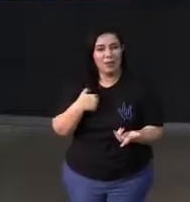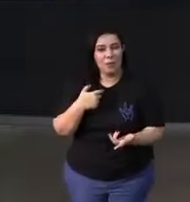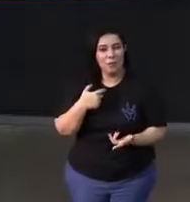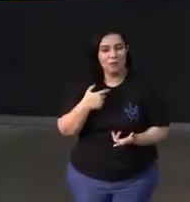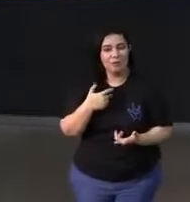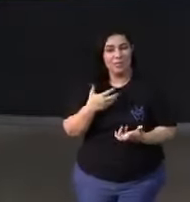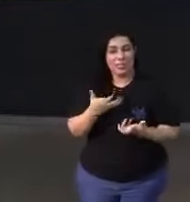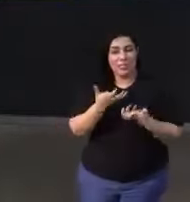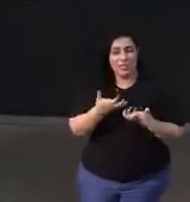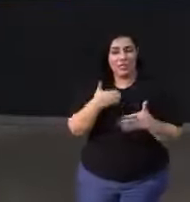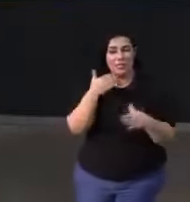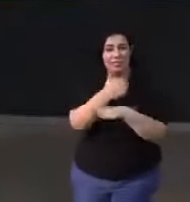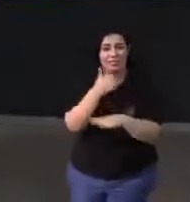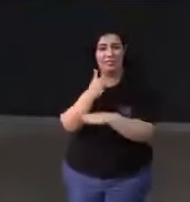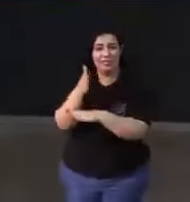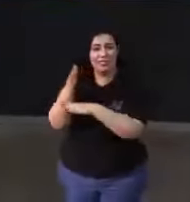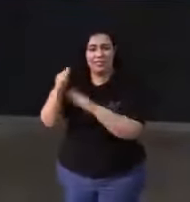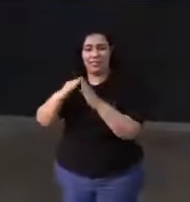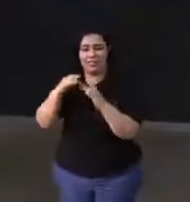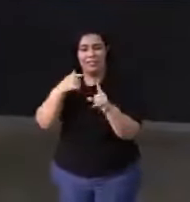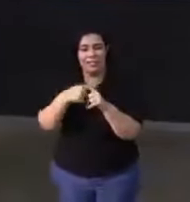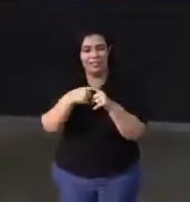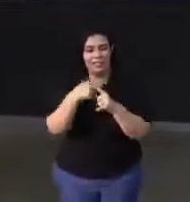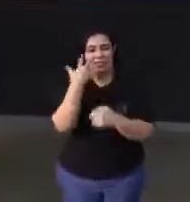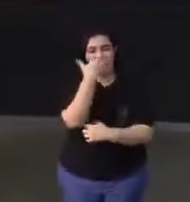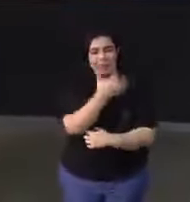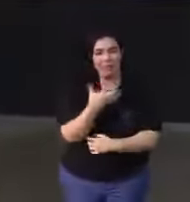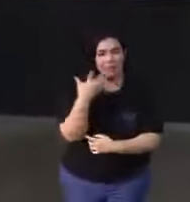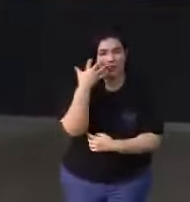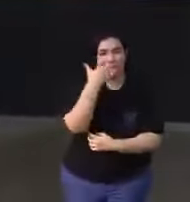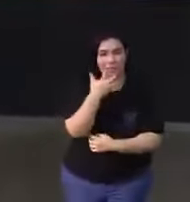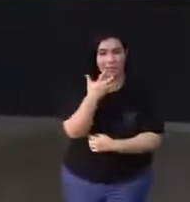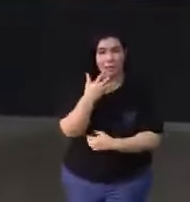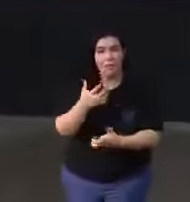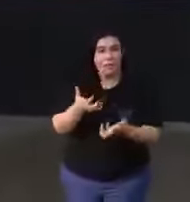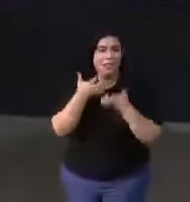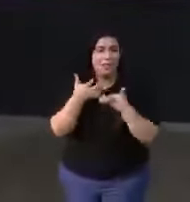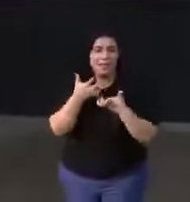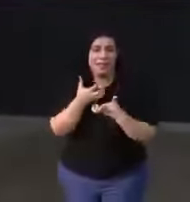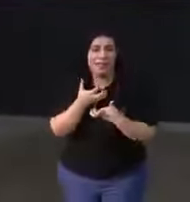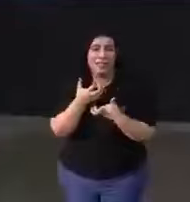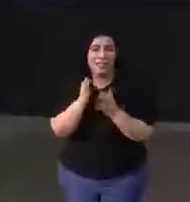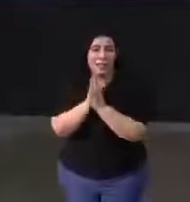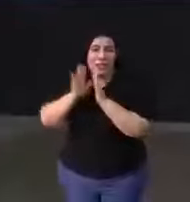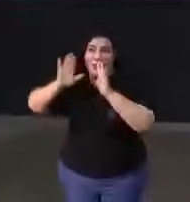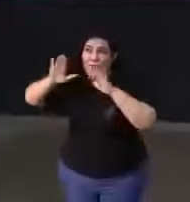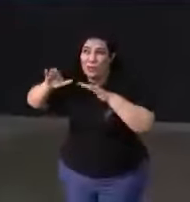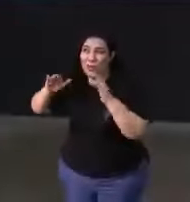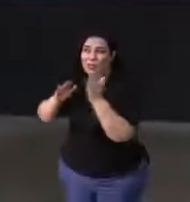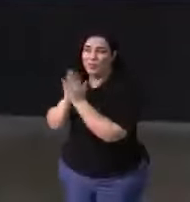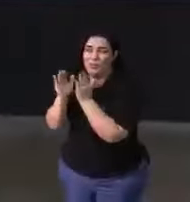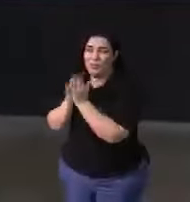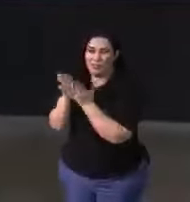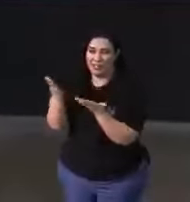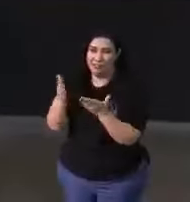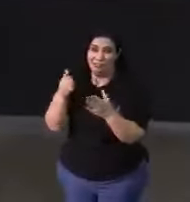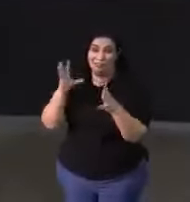me ofertava para cantar nas igrejas, para louvar. Eu queria louvar nas igrejas, né?